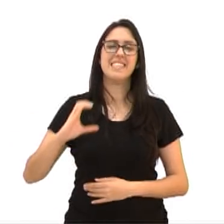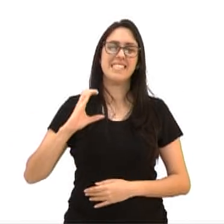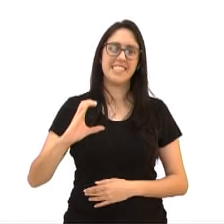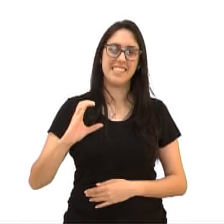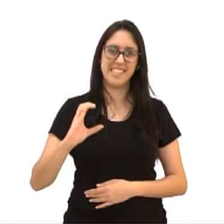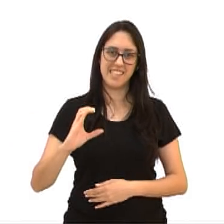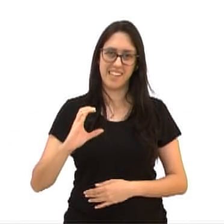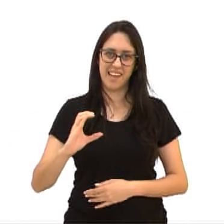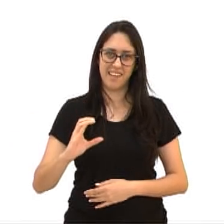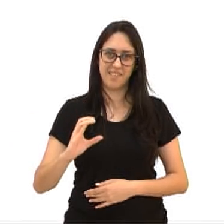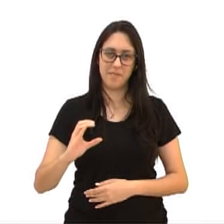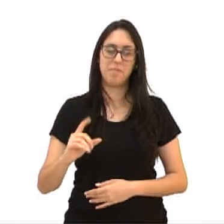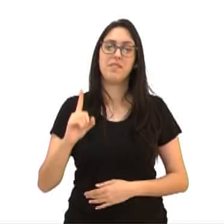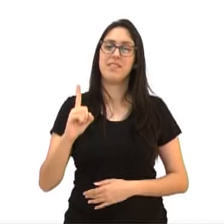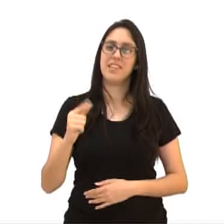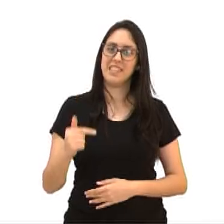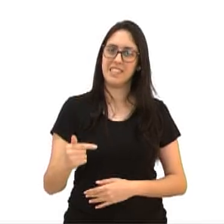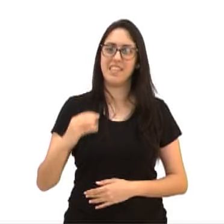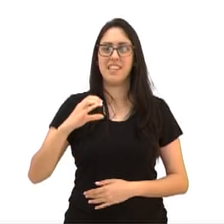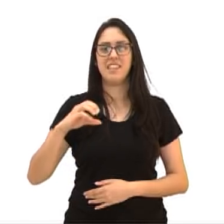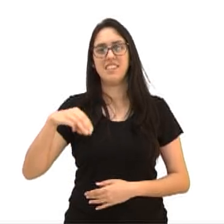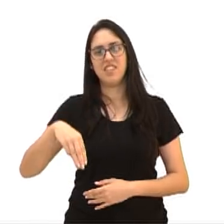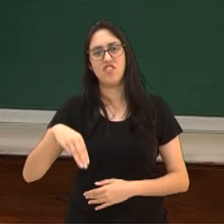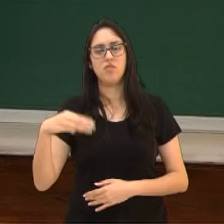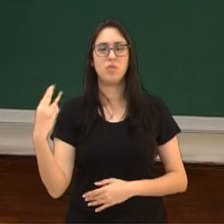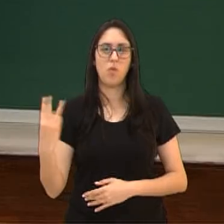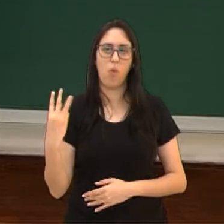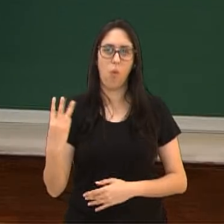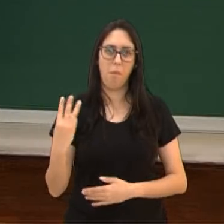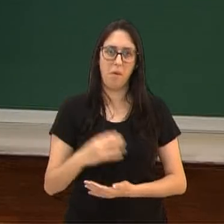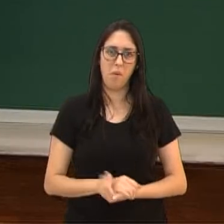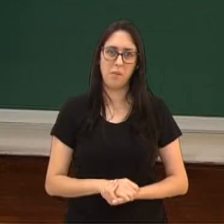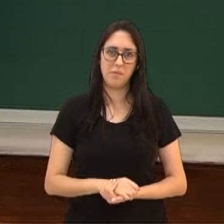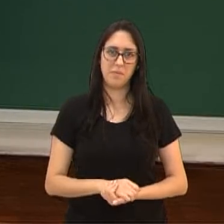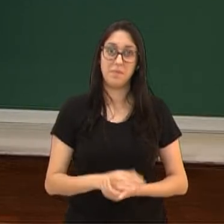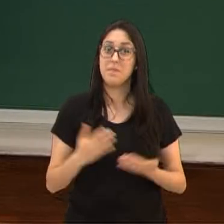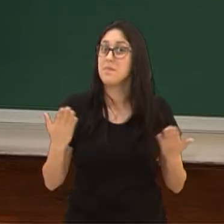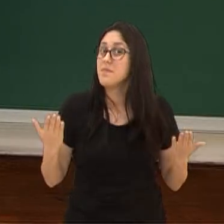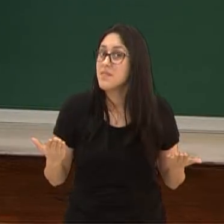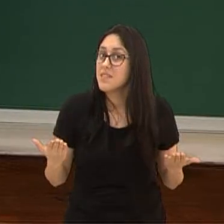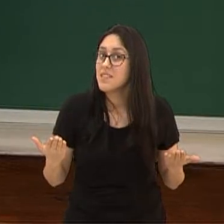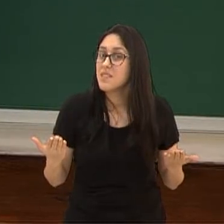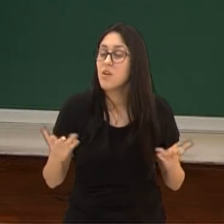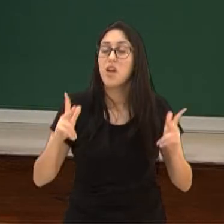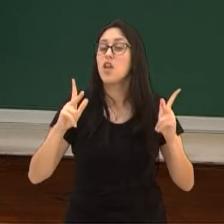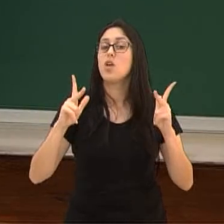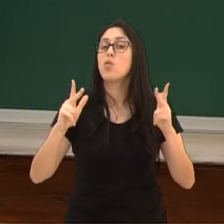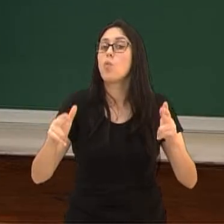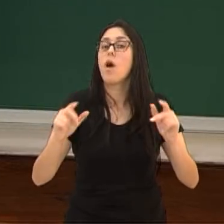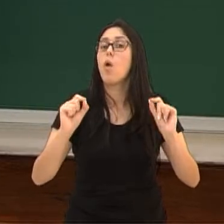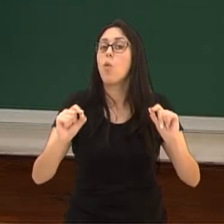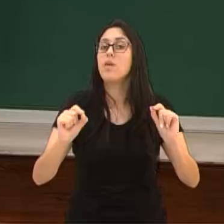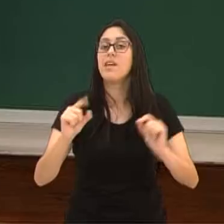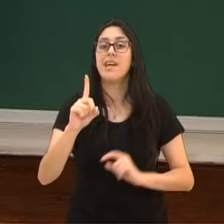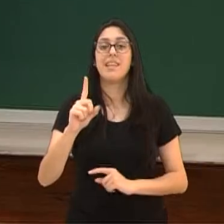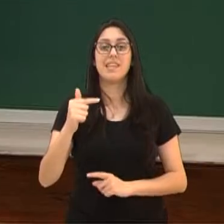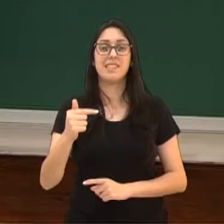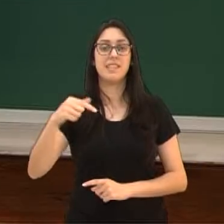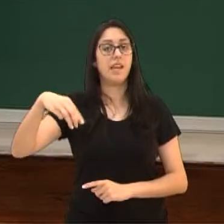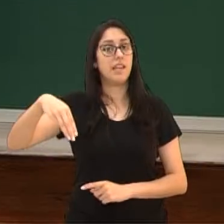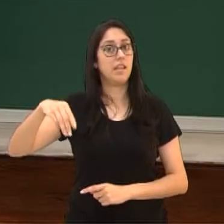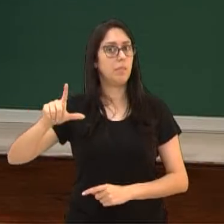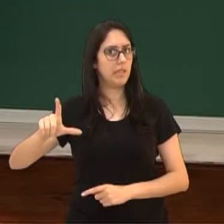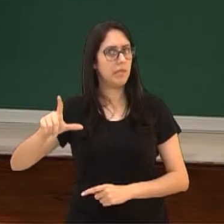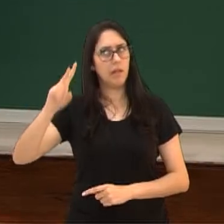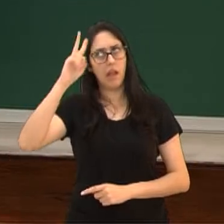C, 17 centímetros cúbicos. Lembrando que vale 17 milímetros. É bom a